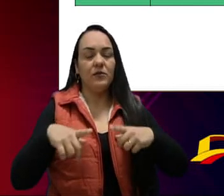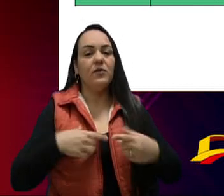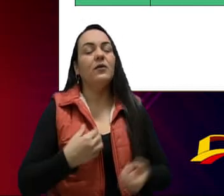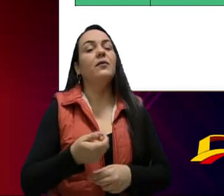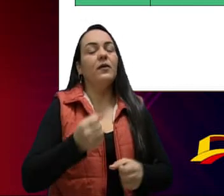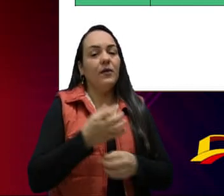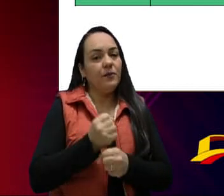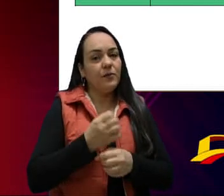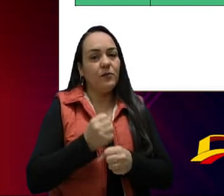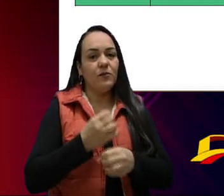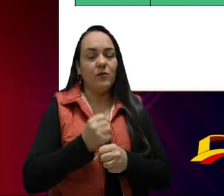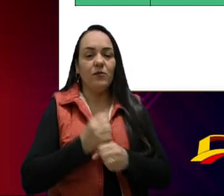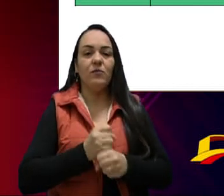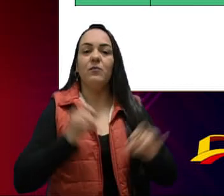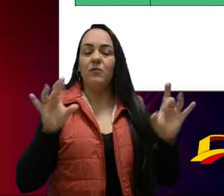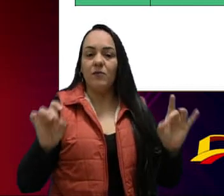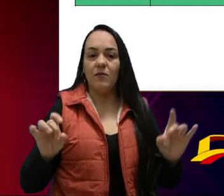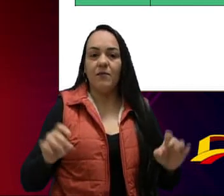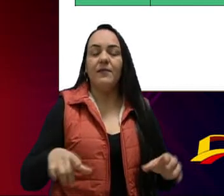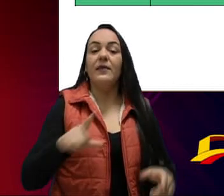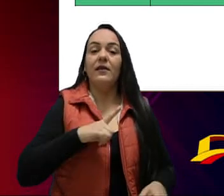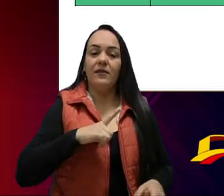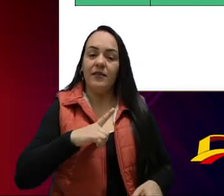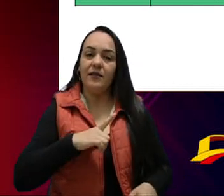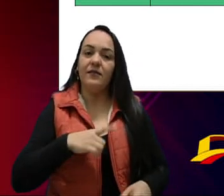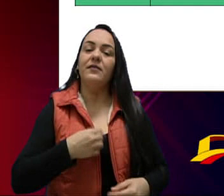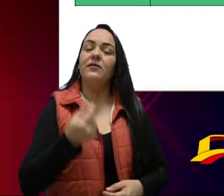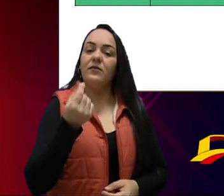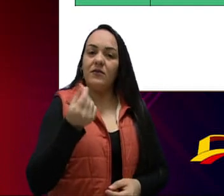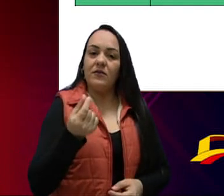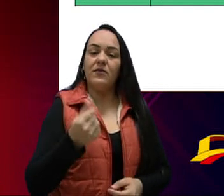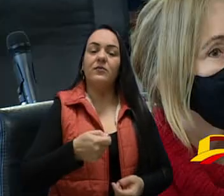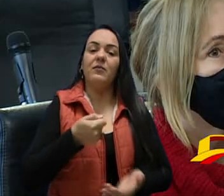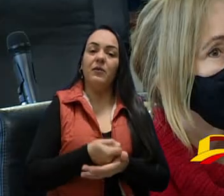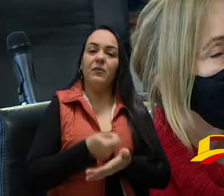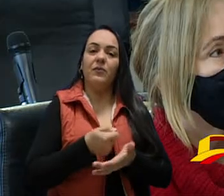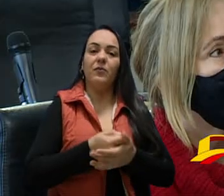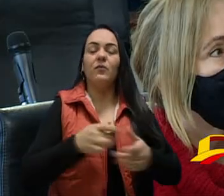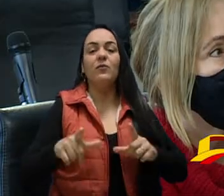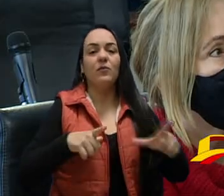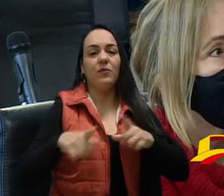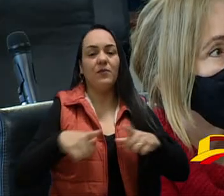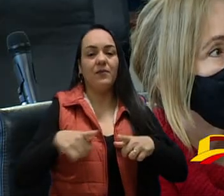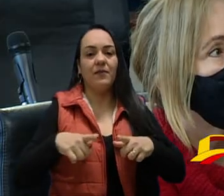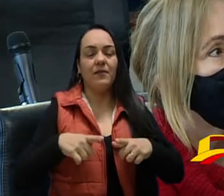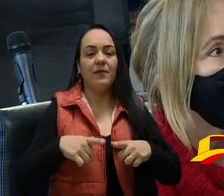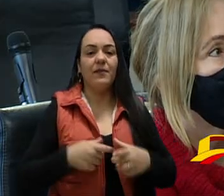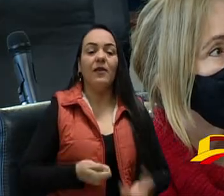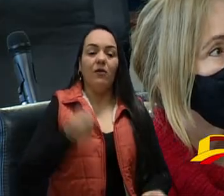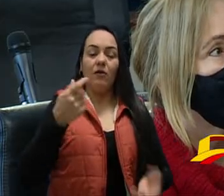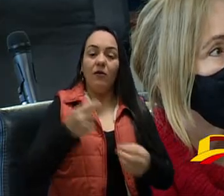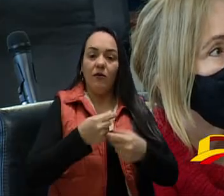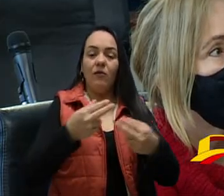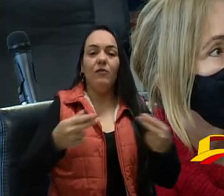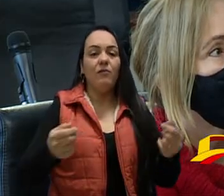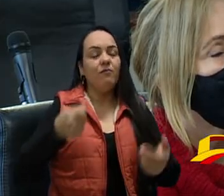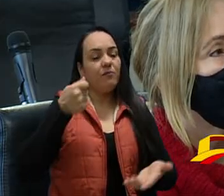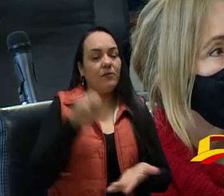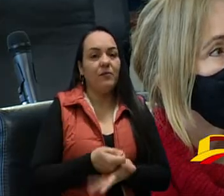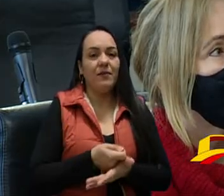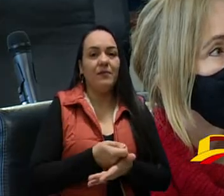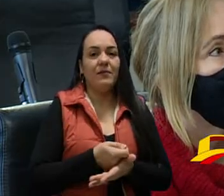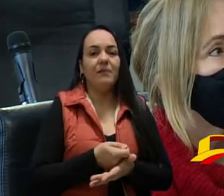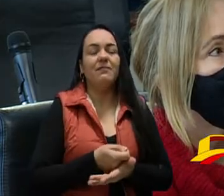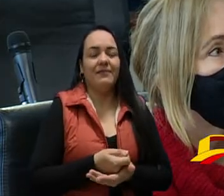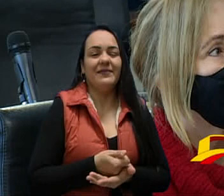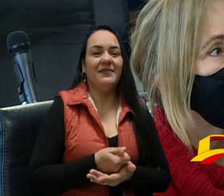do orçamento municipal não tem facebook tem esse valor para o pagamento do funcionário o valor pago é o